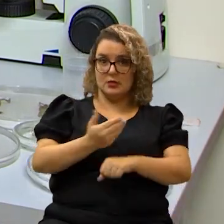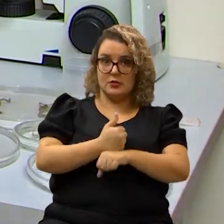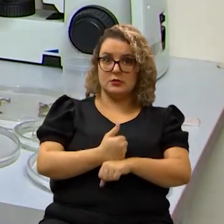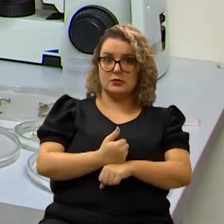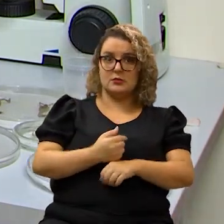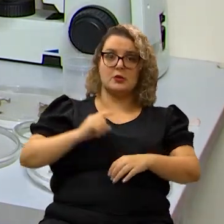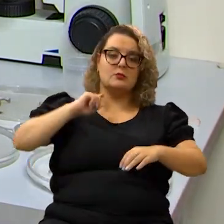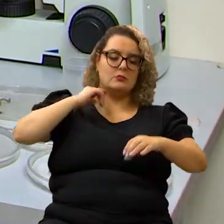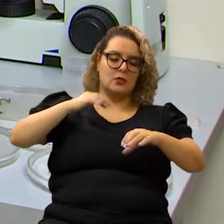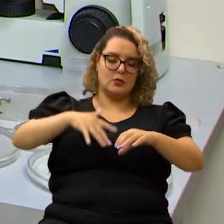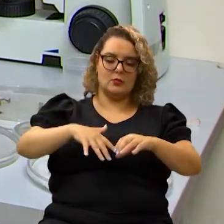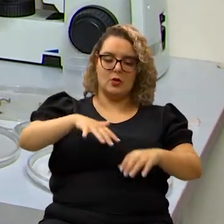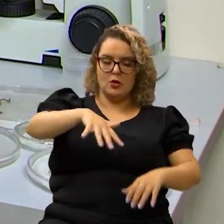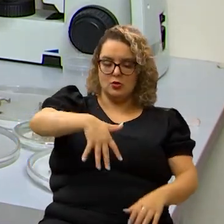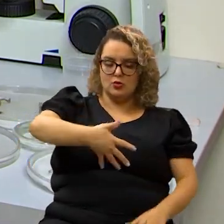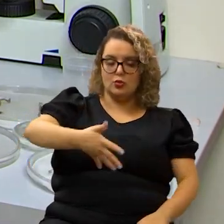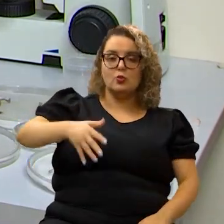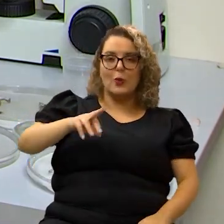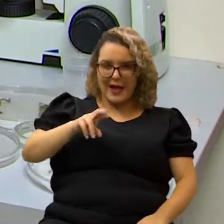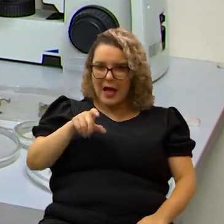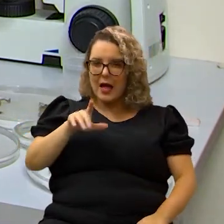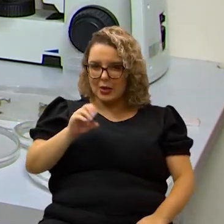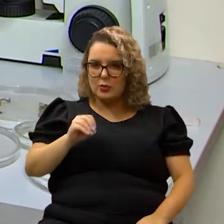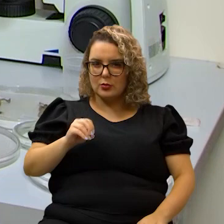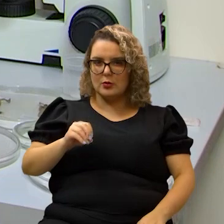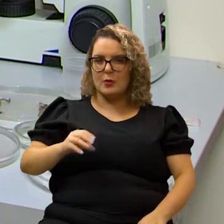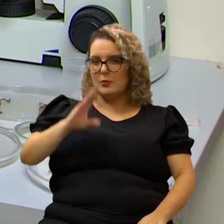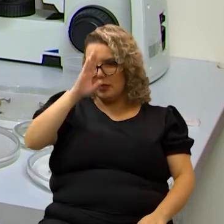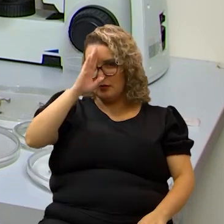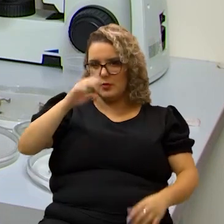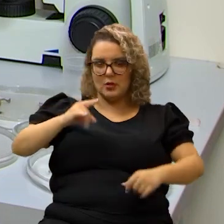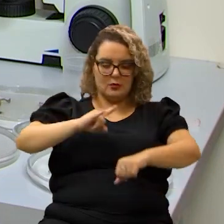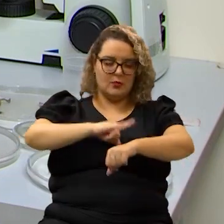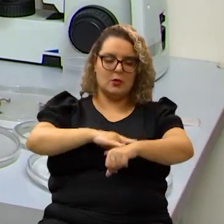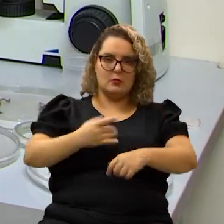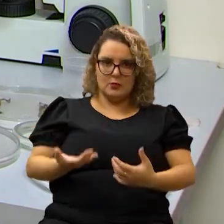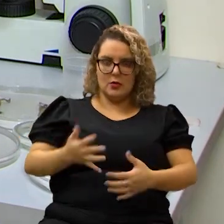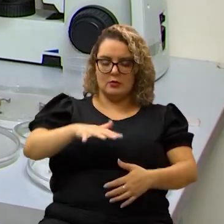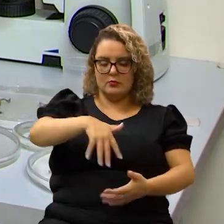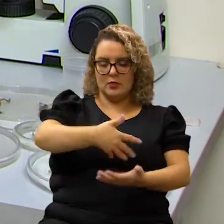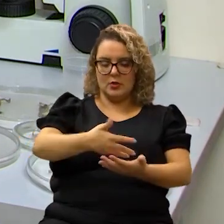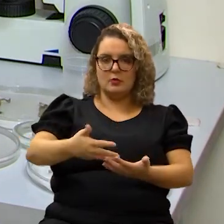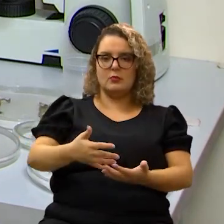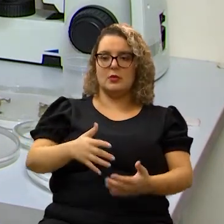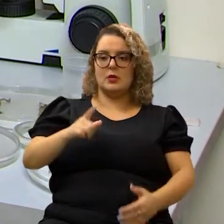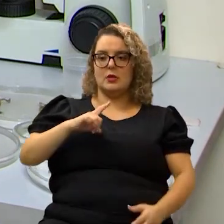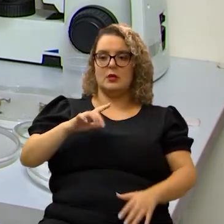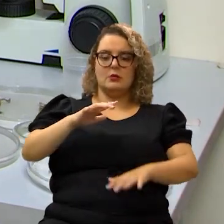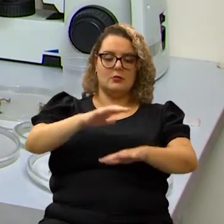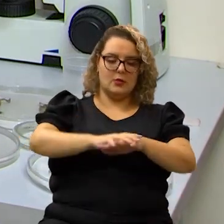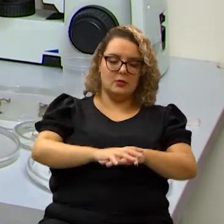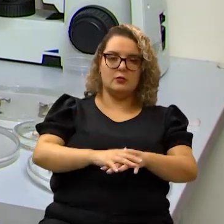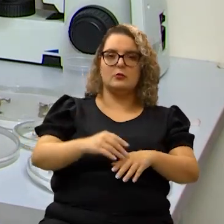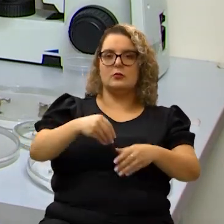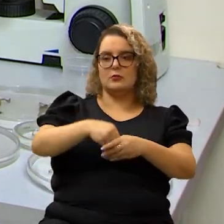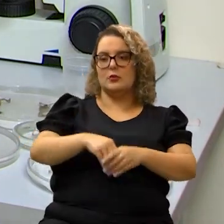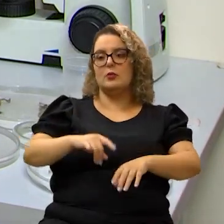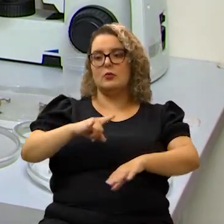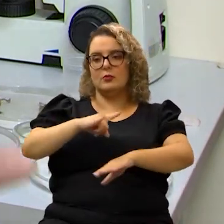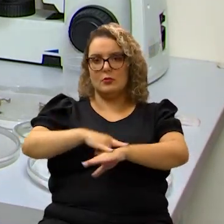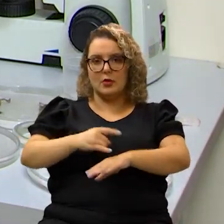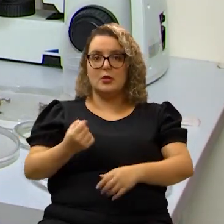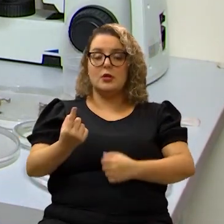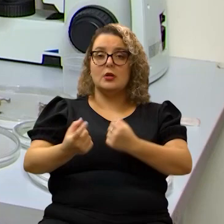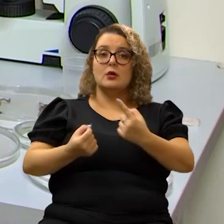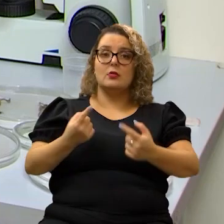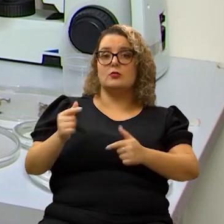como eu falei antes, ele entra para dentro de casa pelo esgoto, no ralo do box, principalmente ralo de box ele sai, né? Tem casa